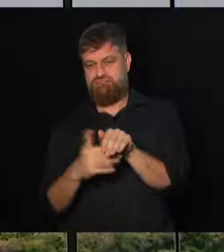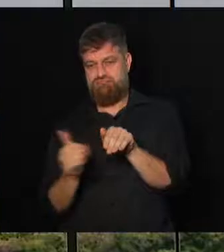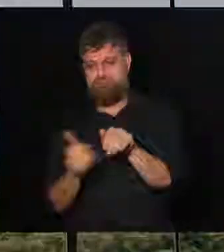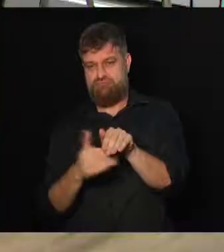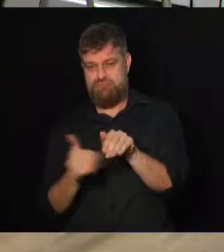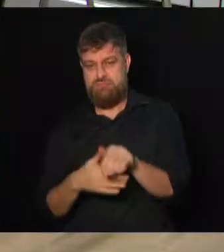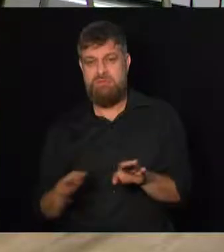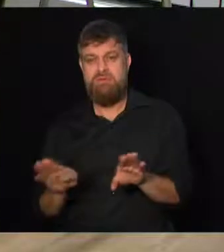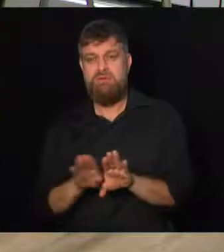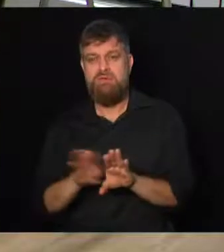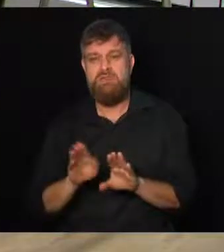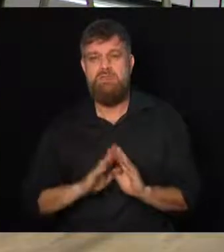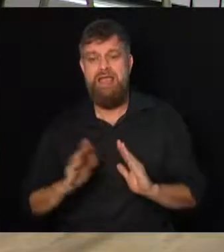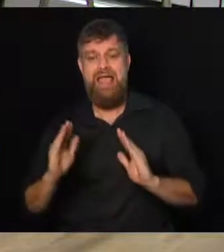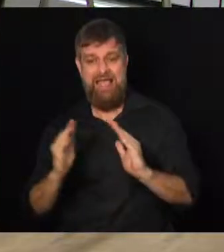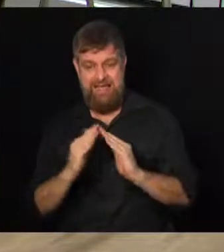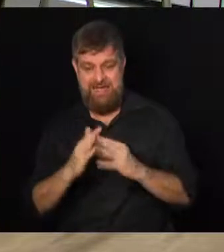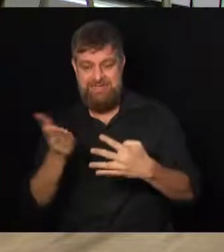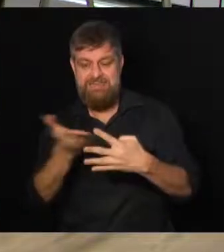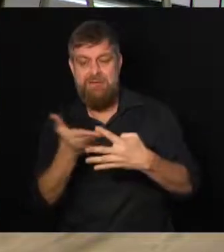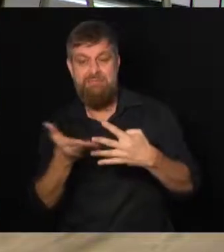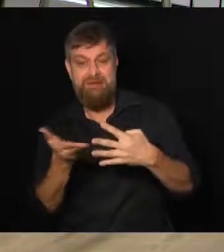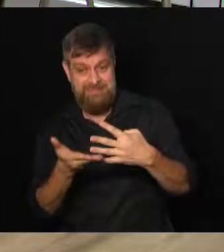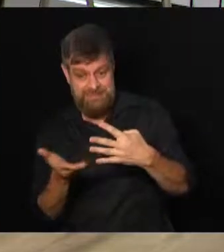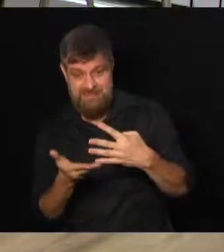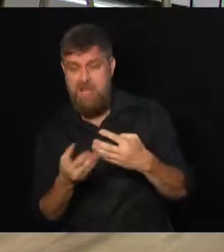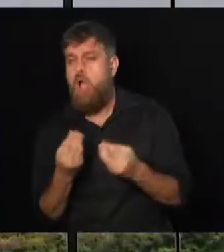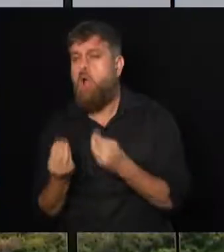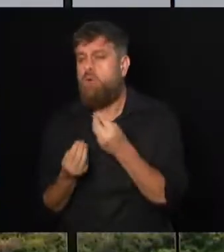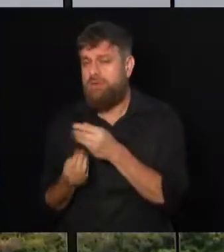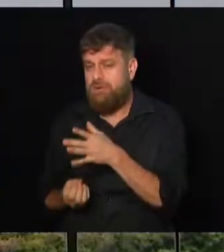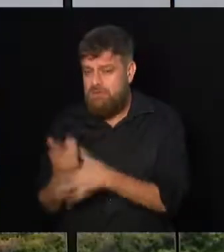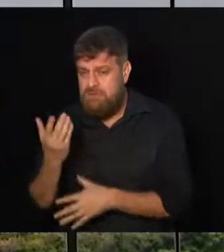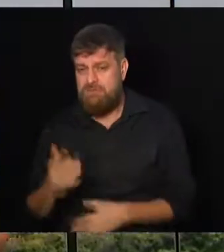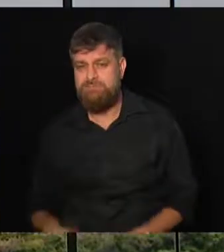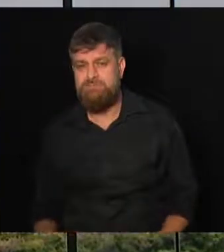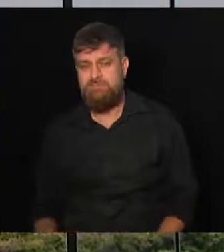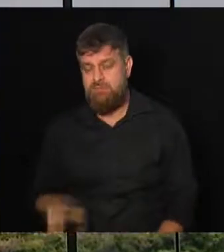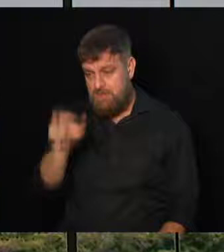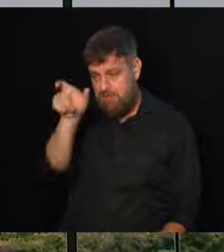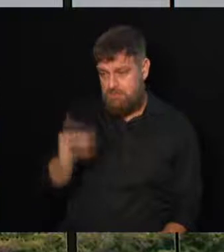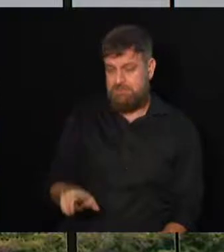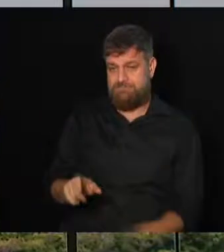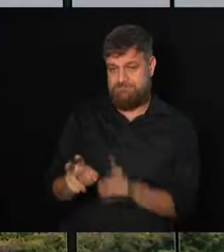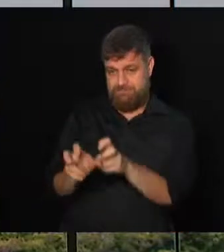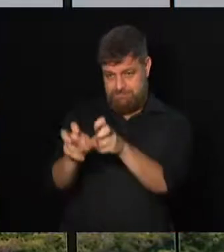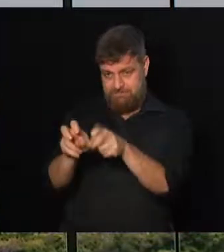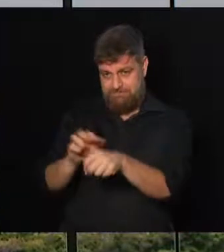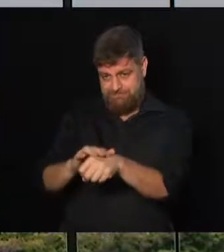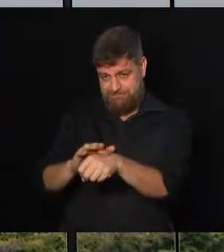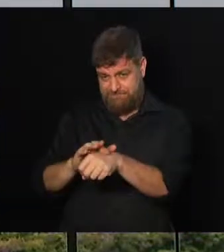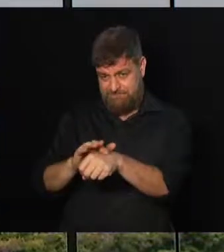sobre a quitação de imóvel, como funciona? Então, o paciente com câncer,